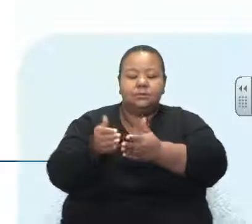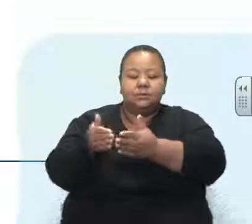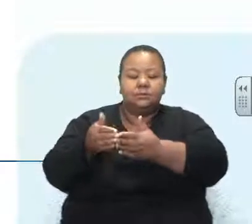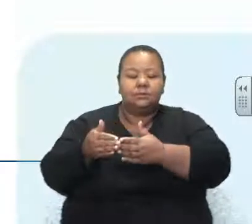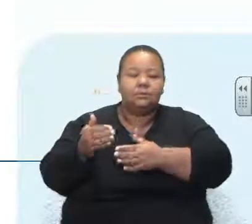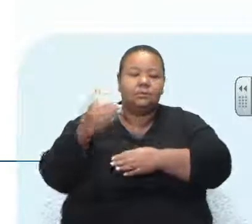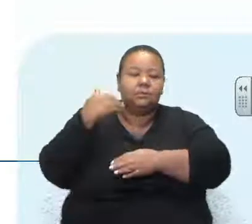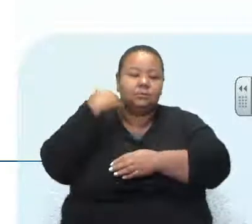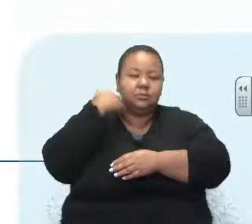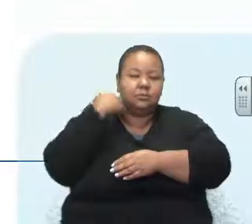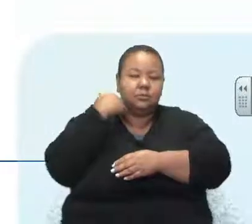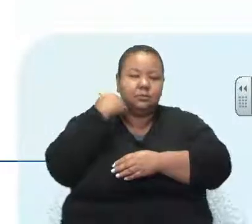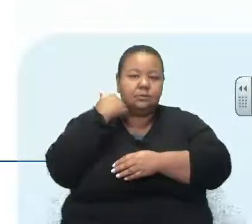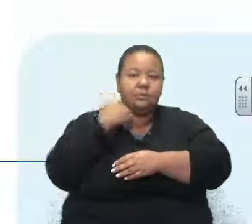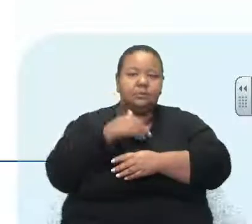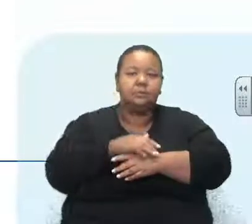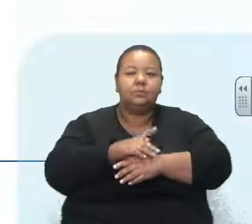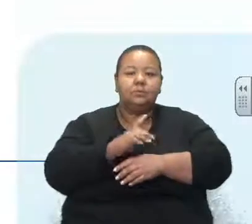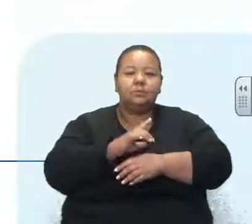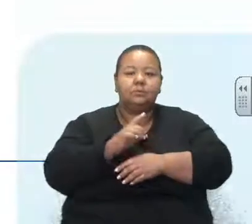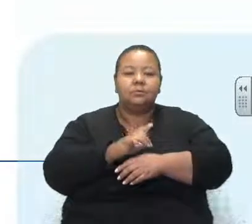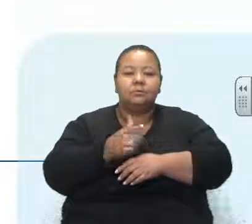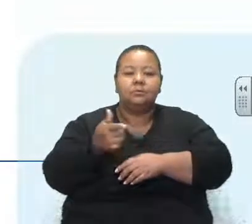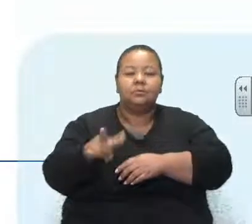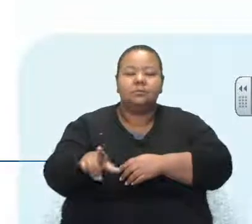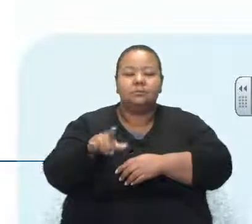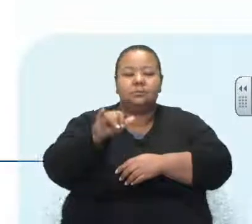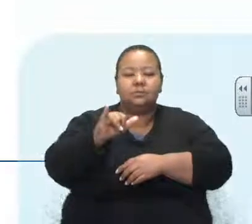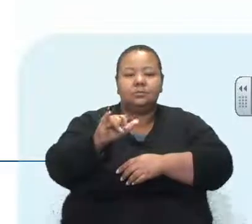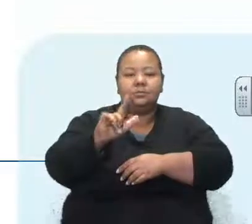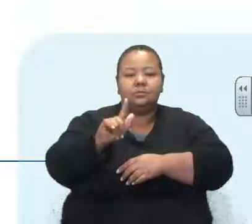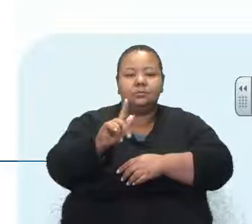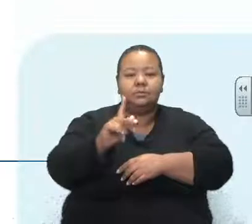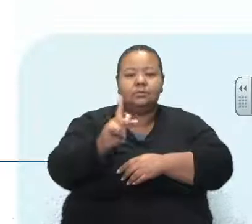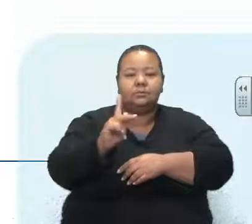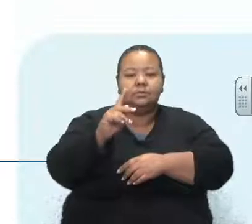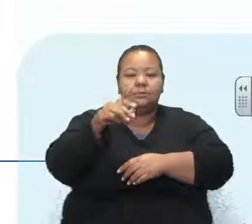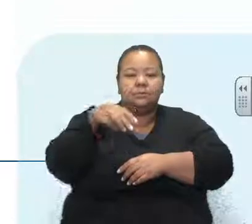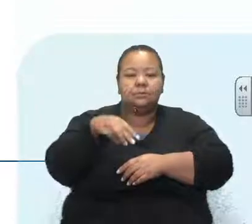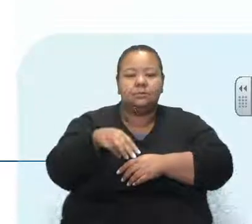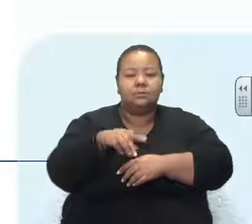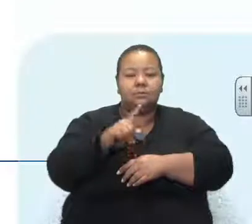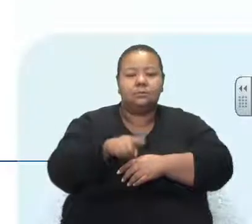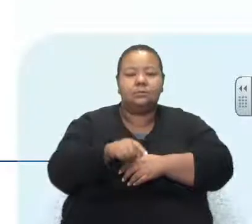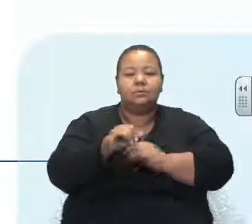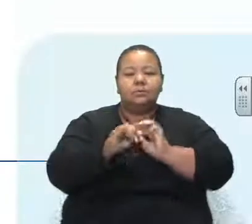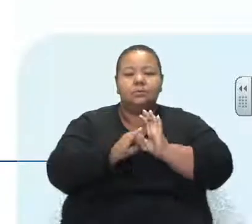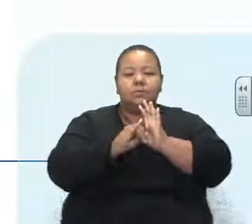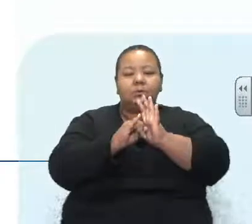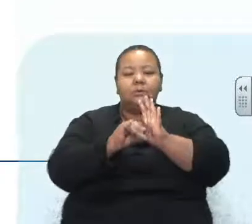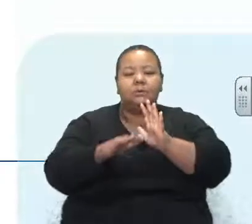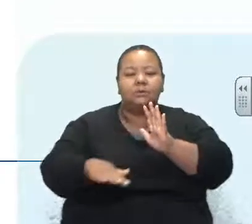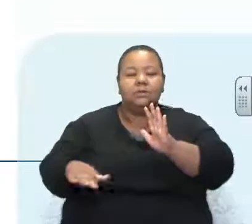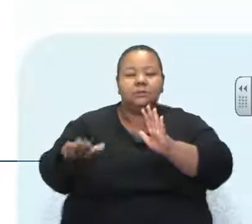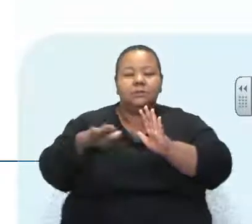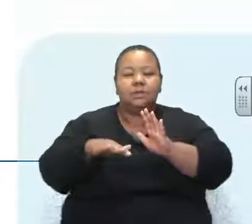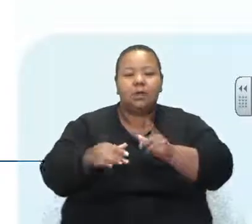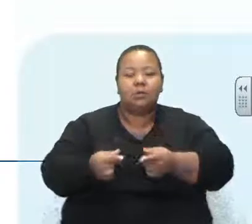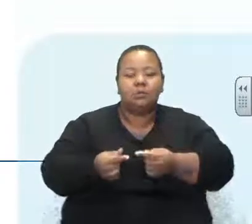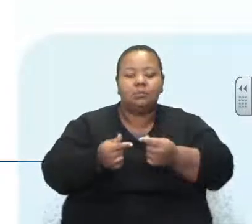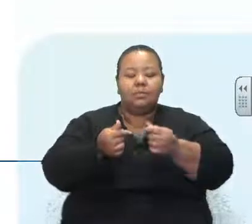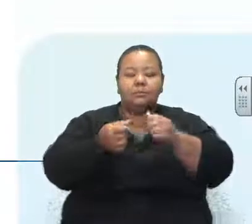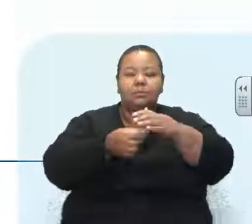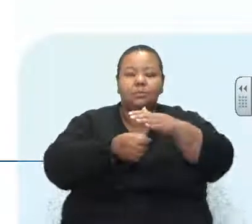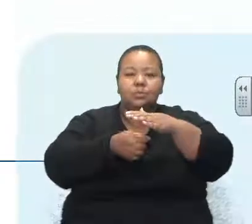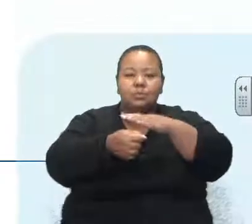tomada de empréstimo ao banco. E aí nós temos nosso IGPM, que é o nosso Índice Geral de Preços do Mercado.